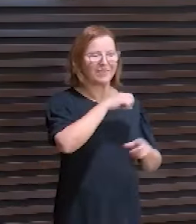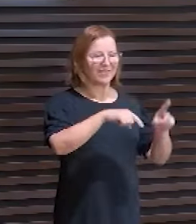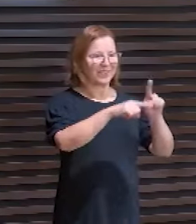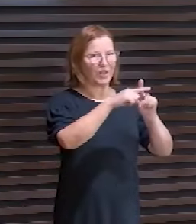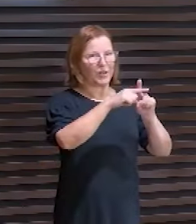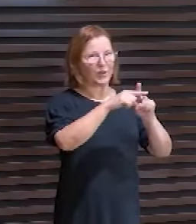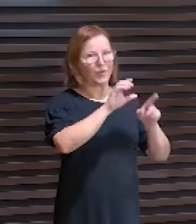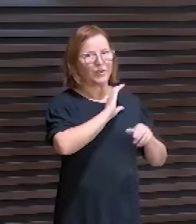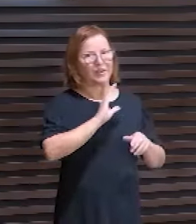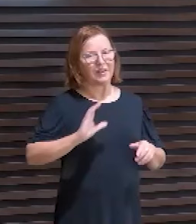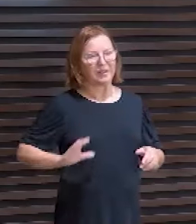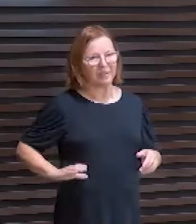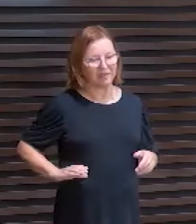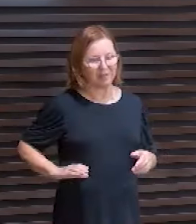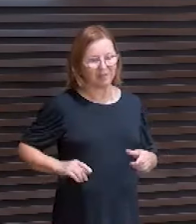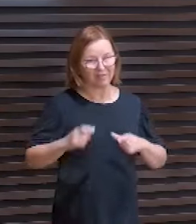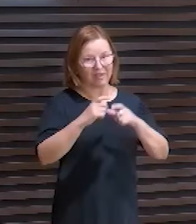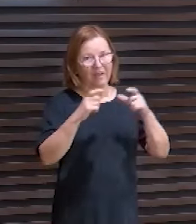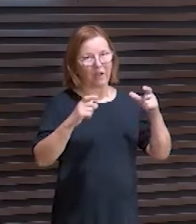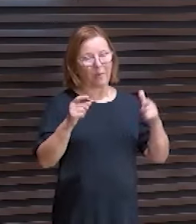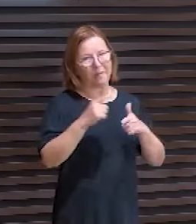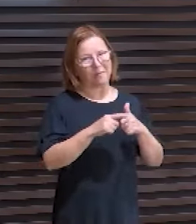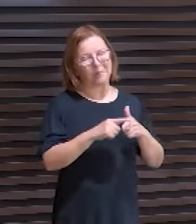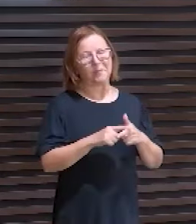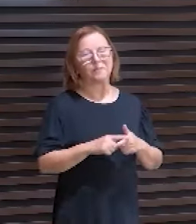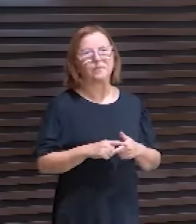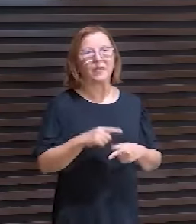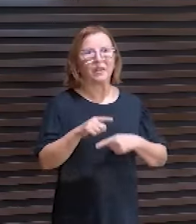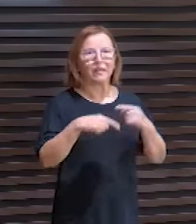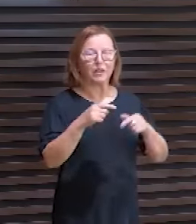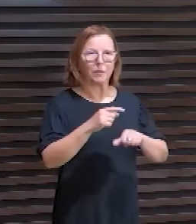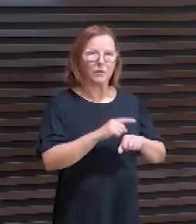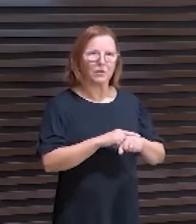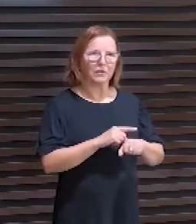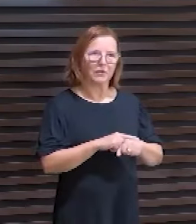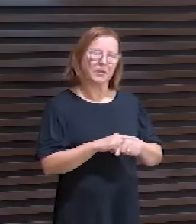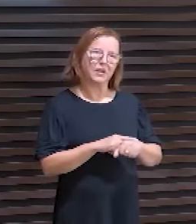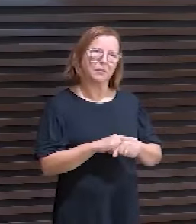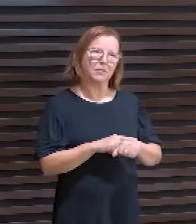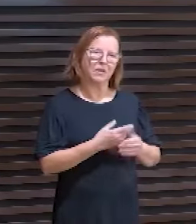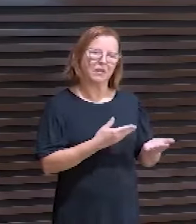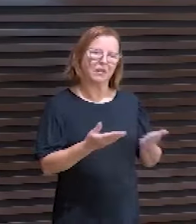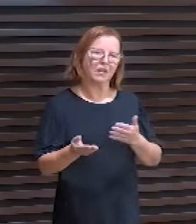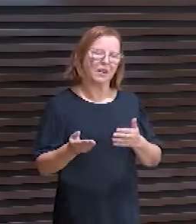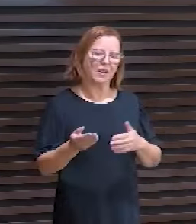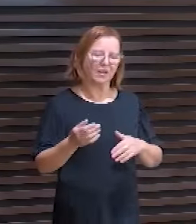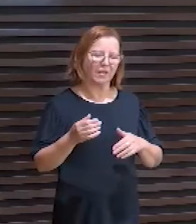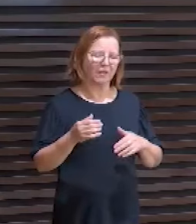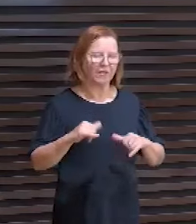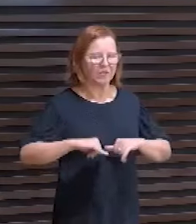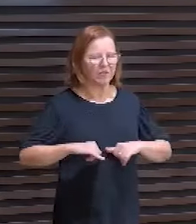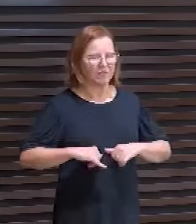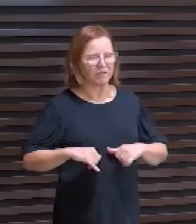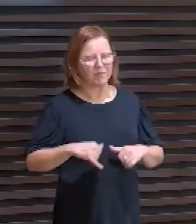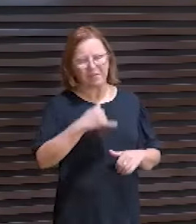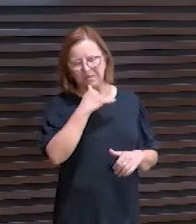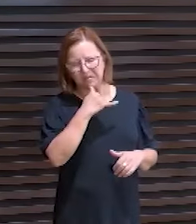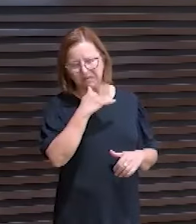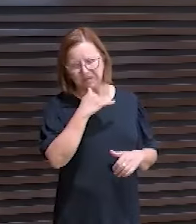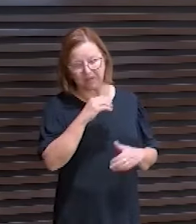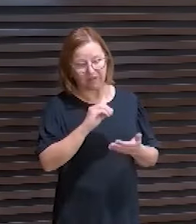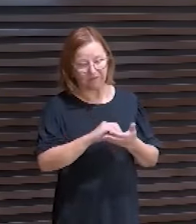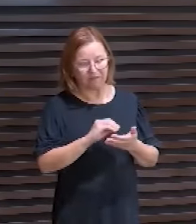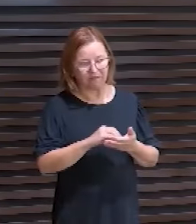maior depois de algum tempo o casamento pode dar lugar ao sofrimento a tristeza a falta de intimidade vergonha e